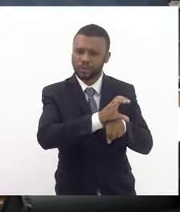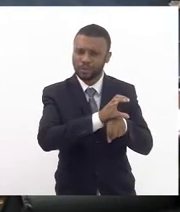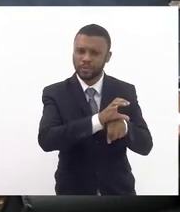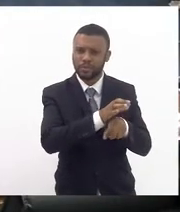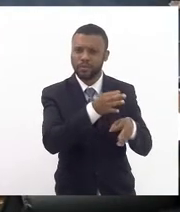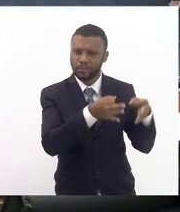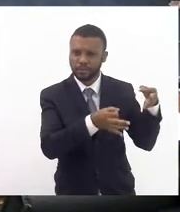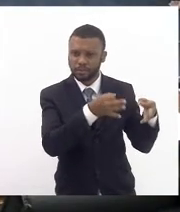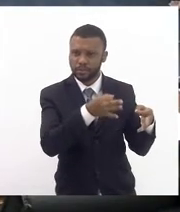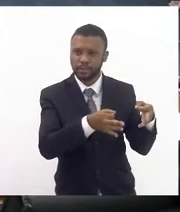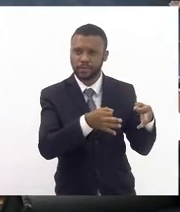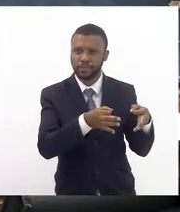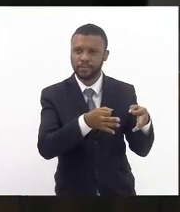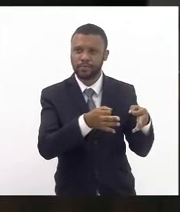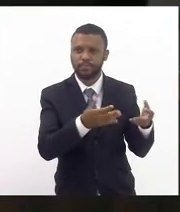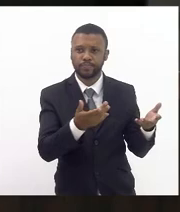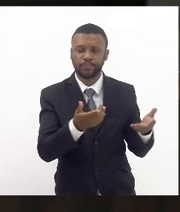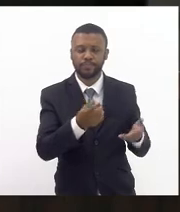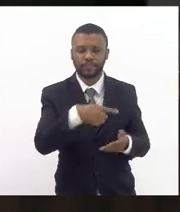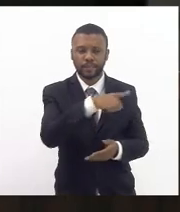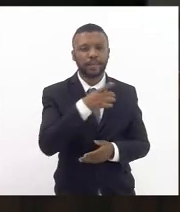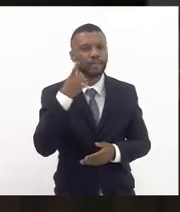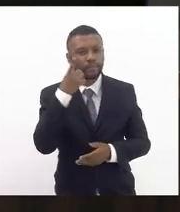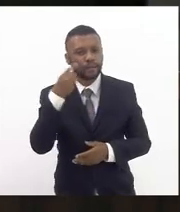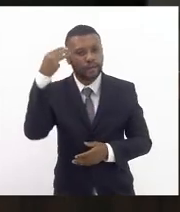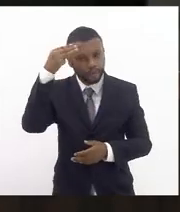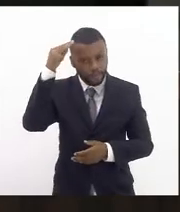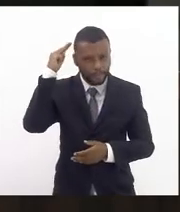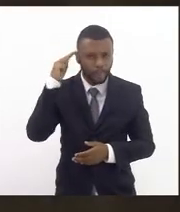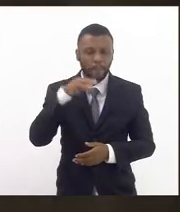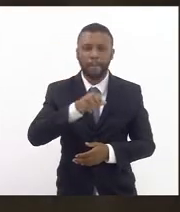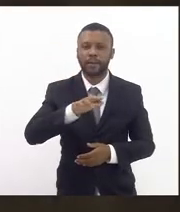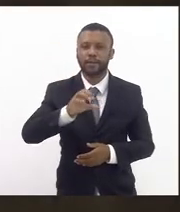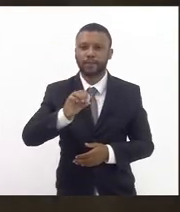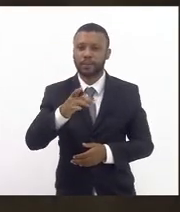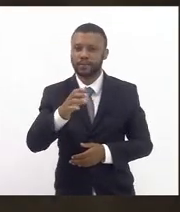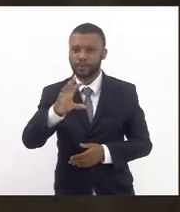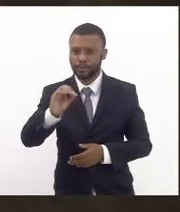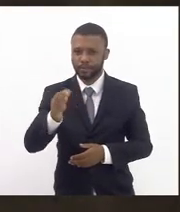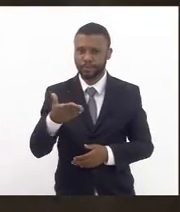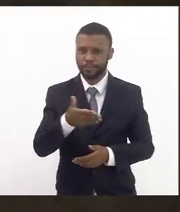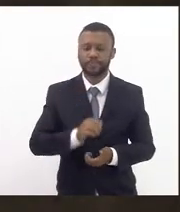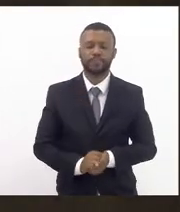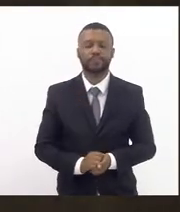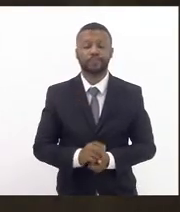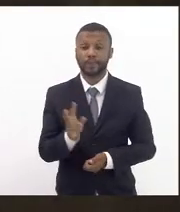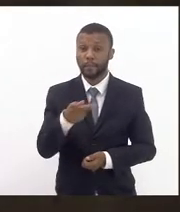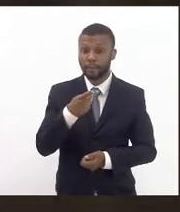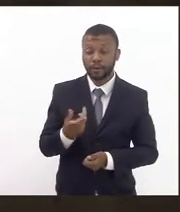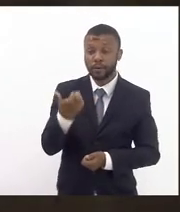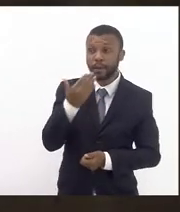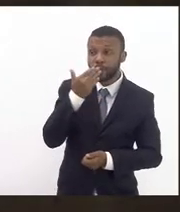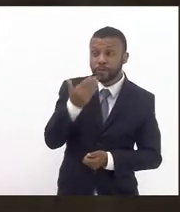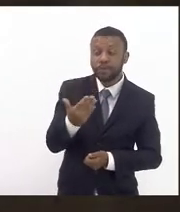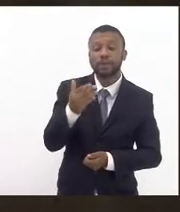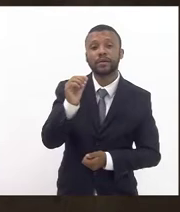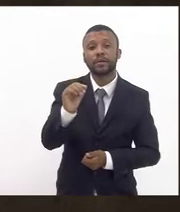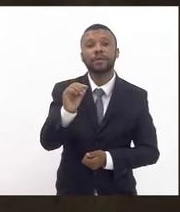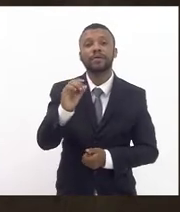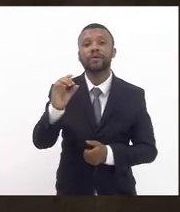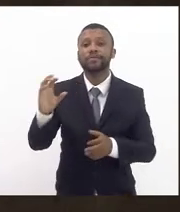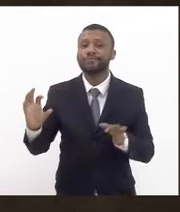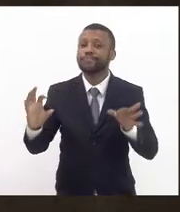e também Economia. Comissão de Constituição e Justiça, deputado Márcio Pacheco. Senhor presidente, queria solicitar a Vossa Excelência que remetesse à